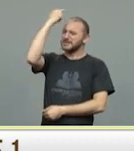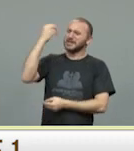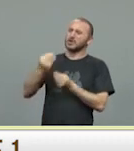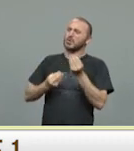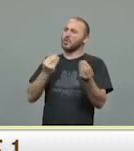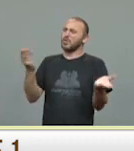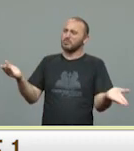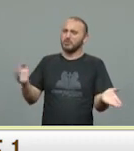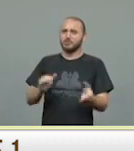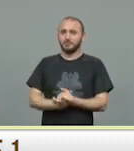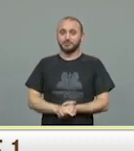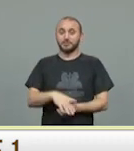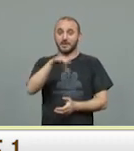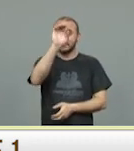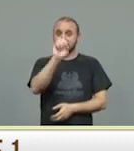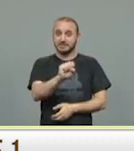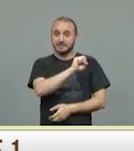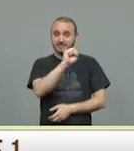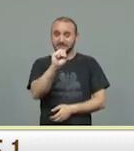Evangelho, o Salmo.